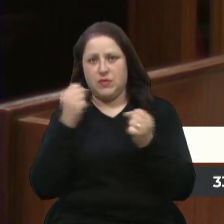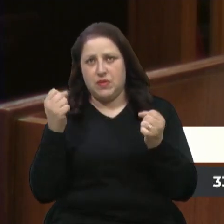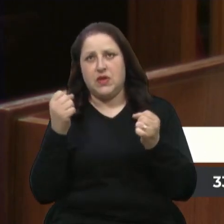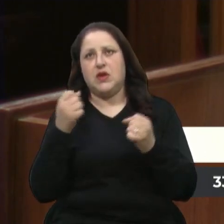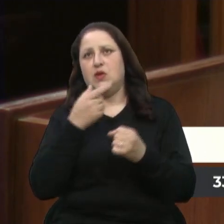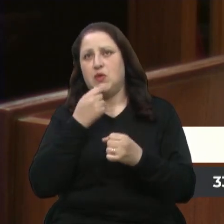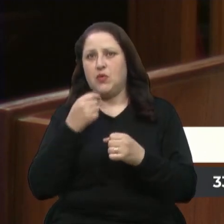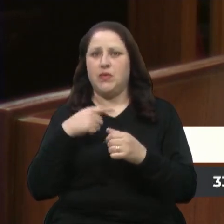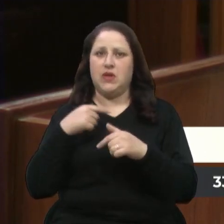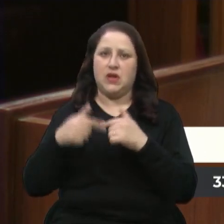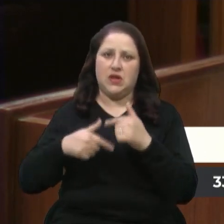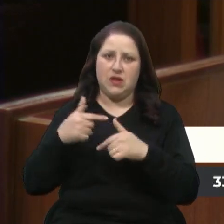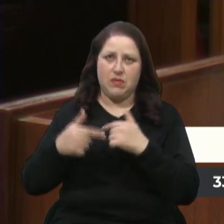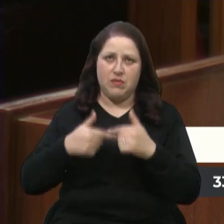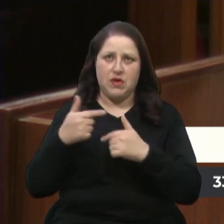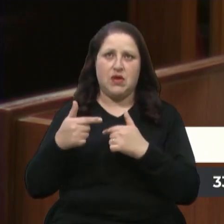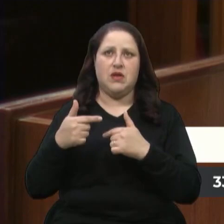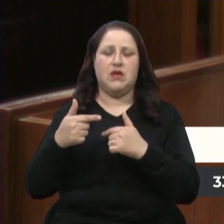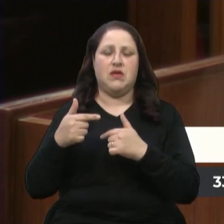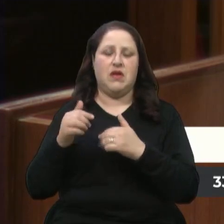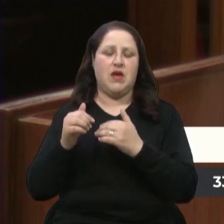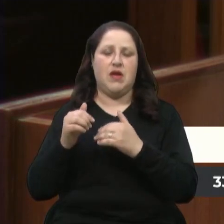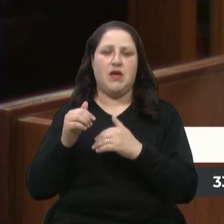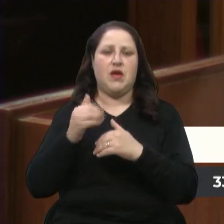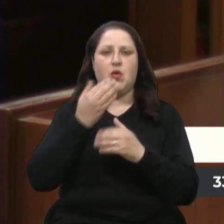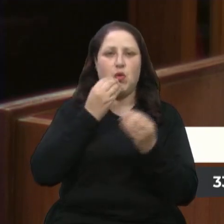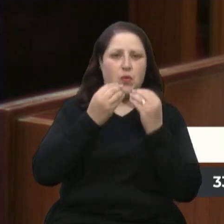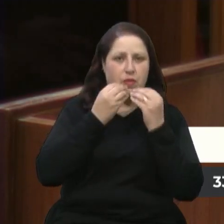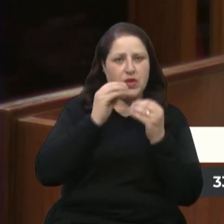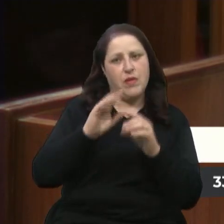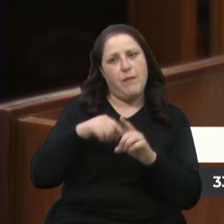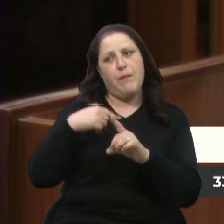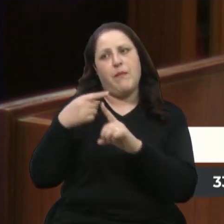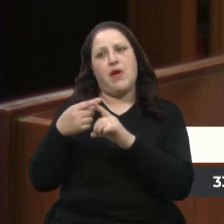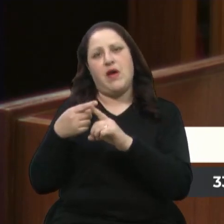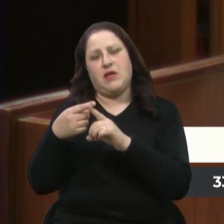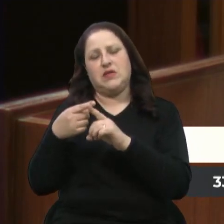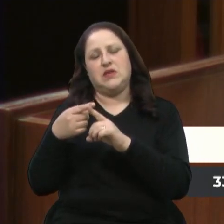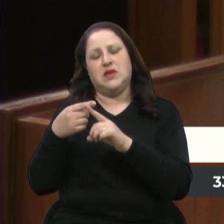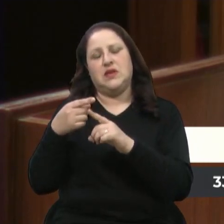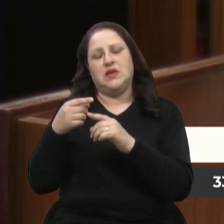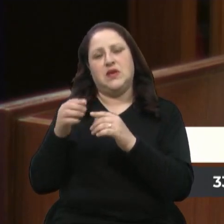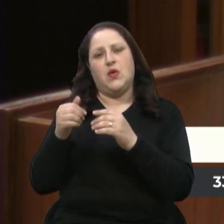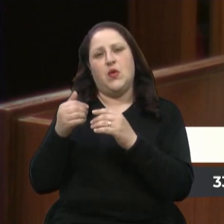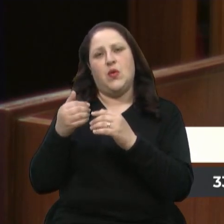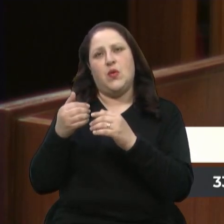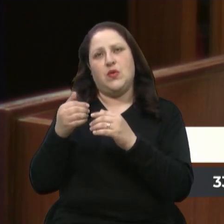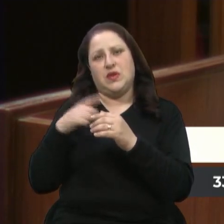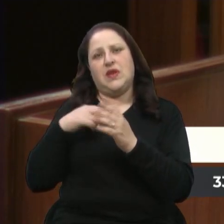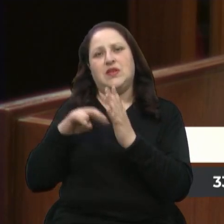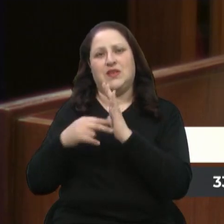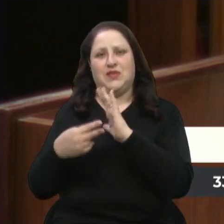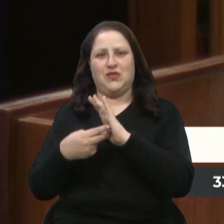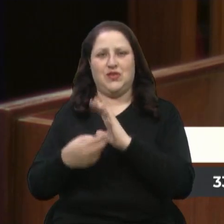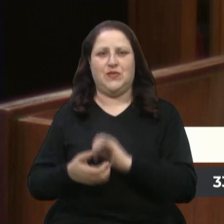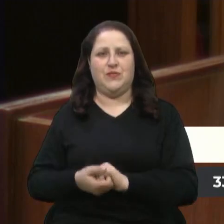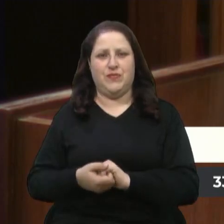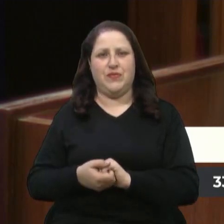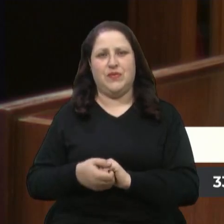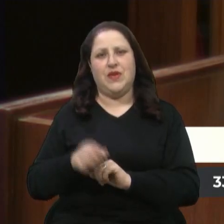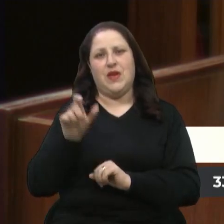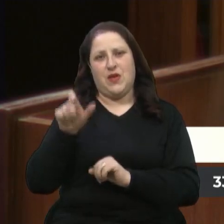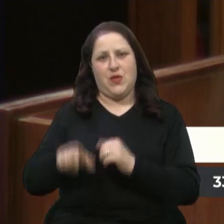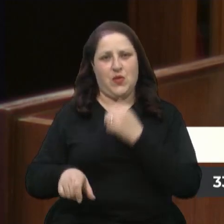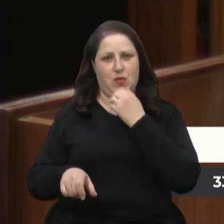este trabalho que é além da comida, é além, ela tem sentido. E só, se me permitem, um relato